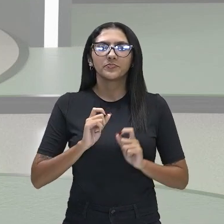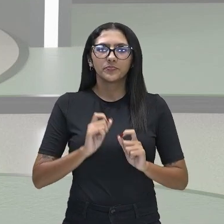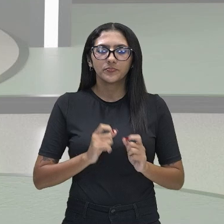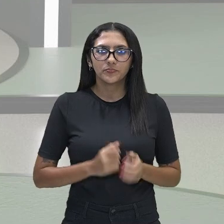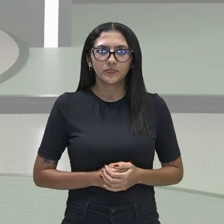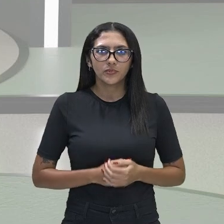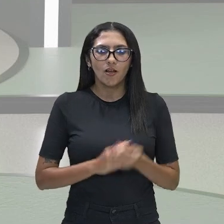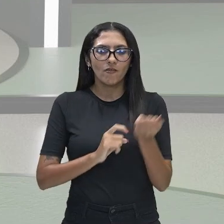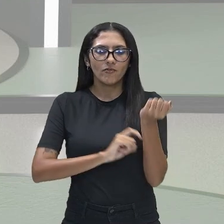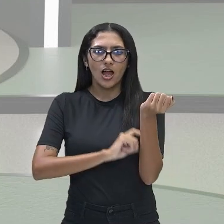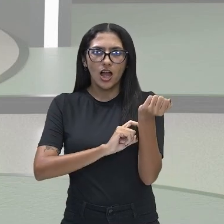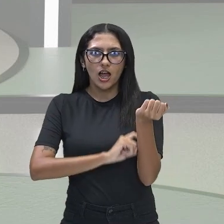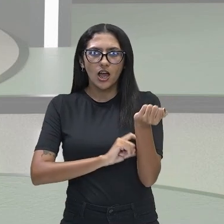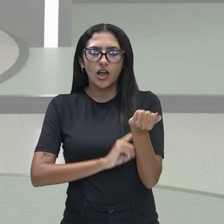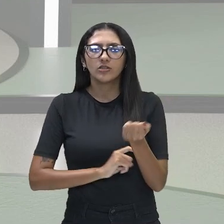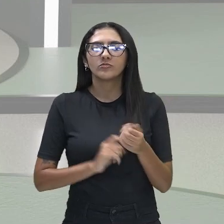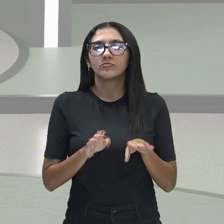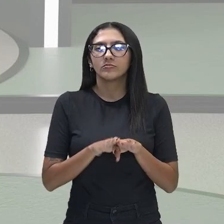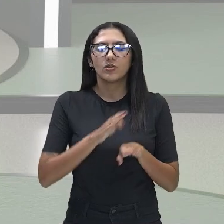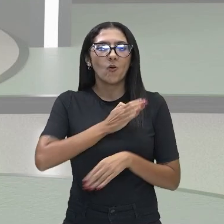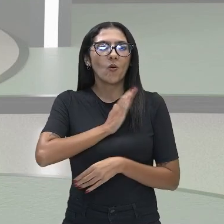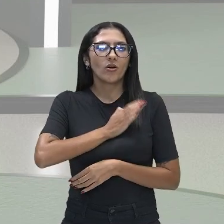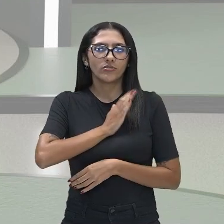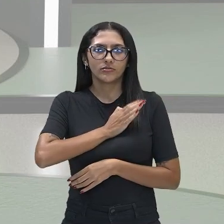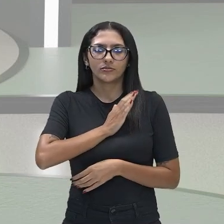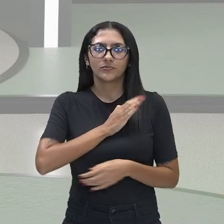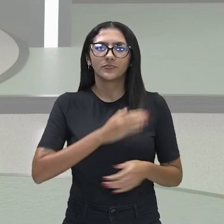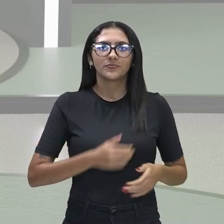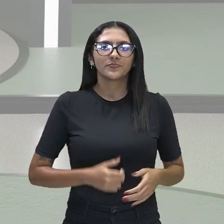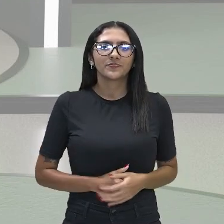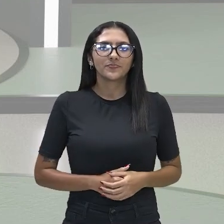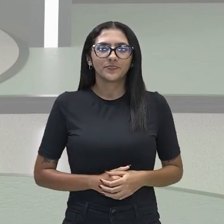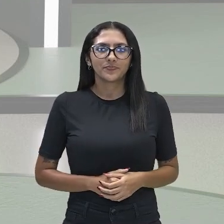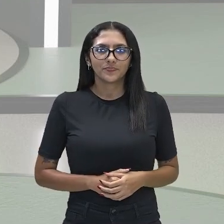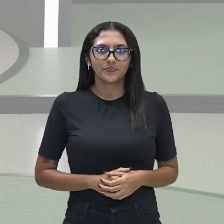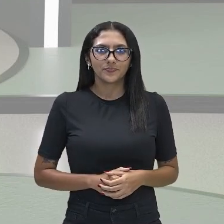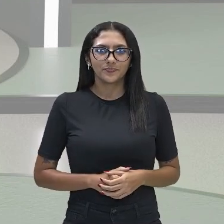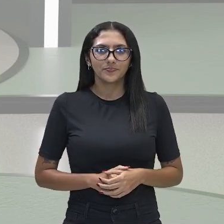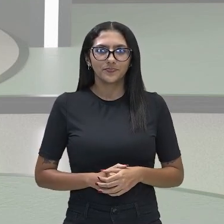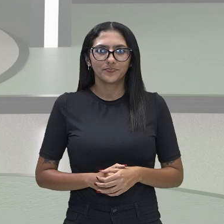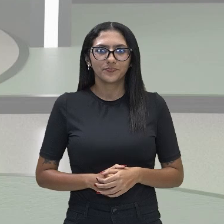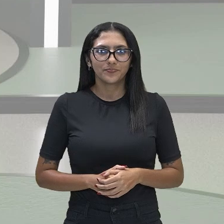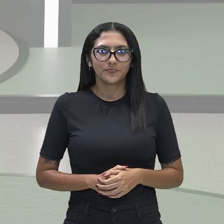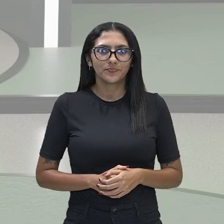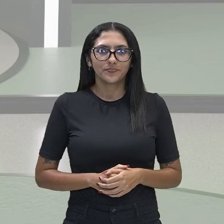vasos sanguíneos e o coração. O sistema